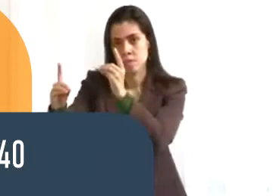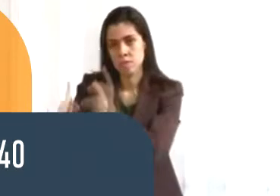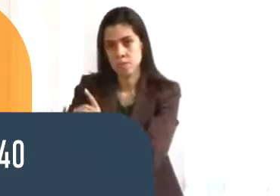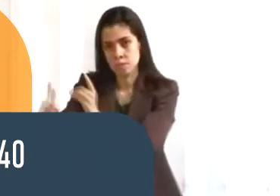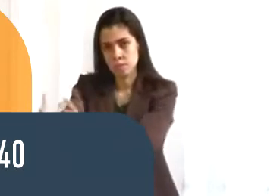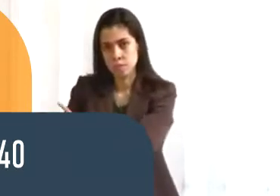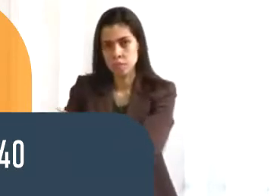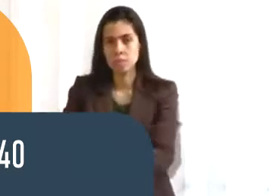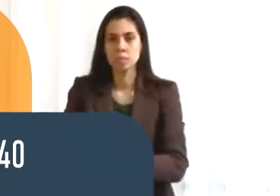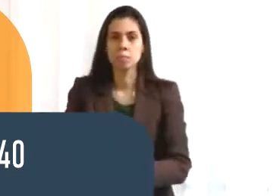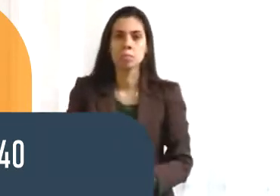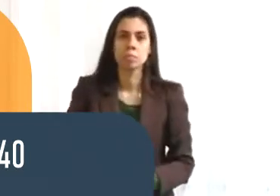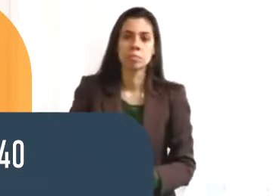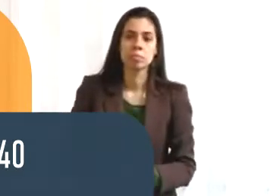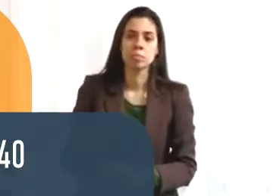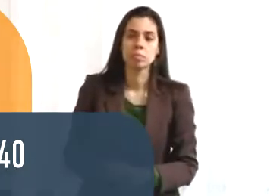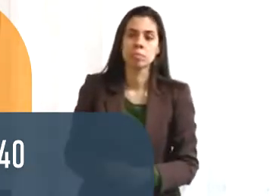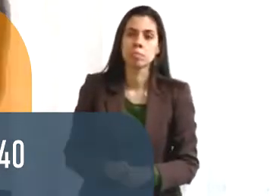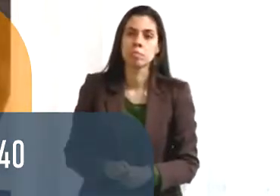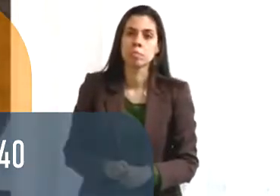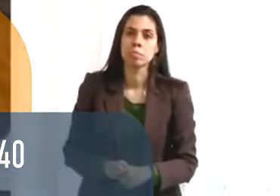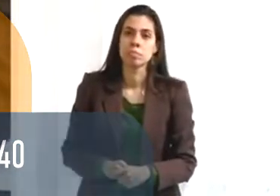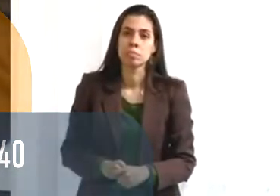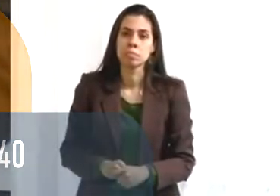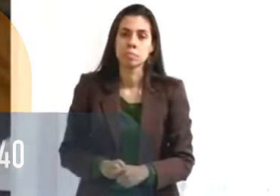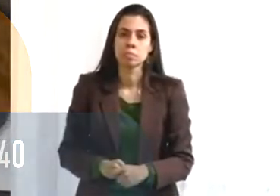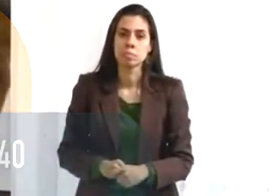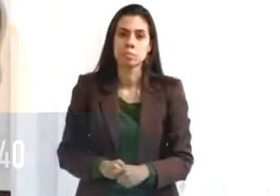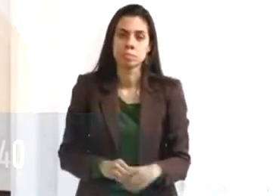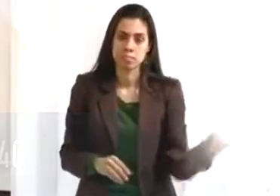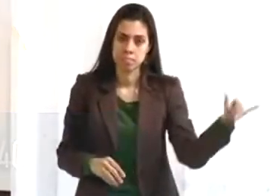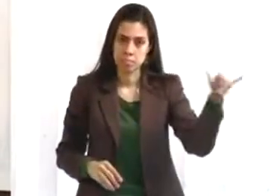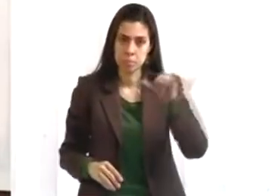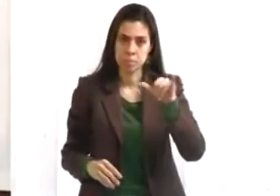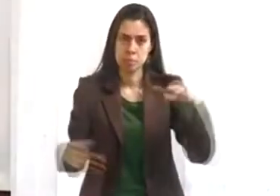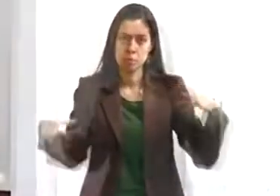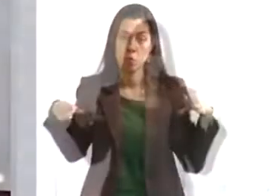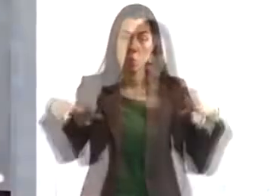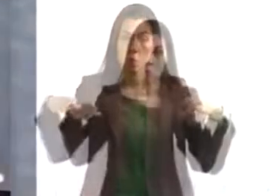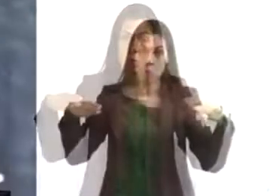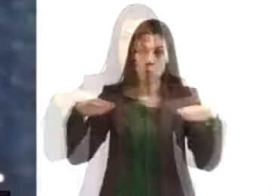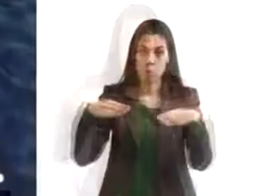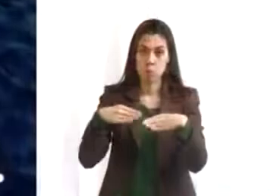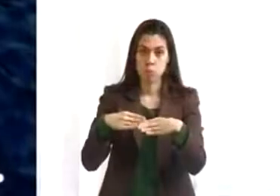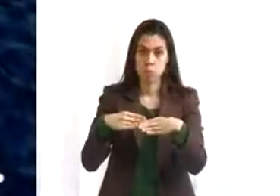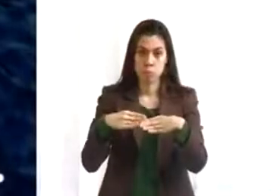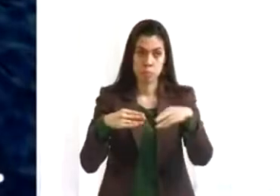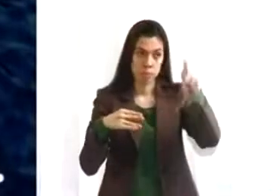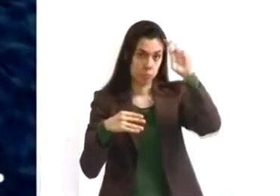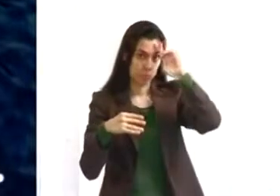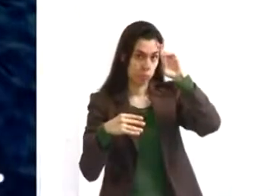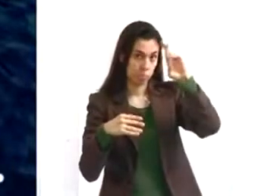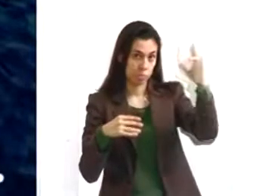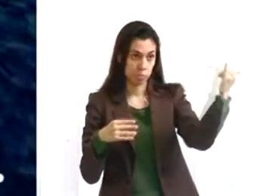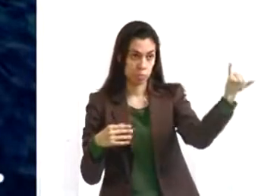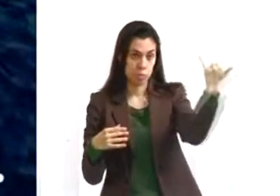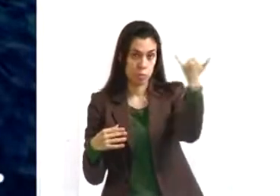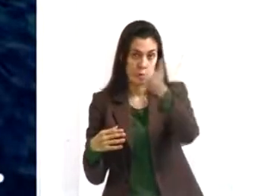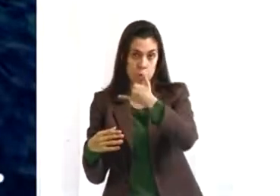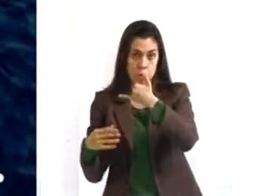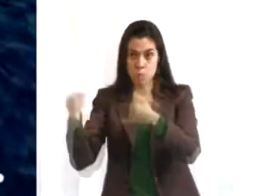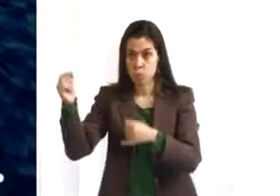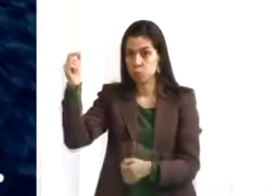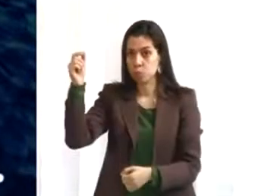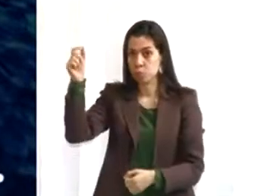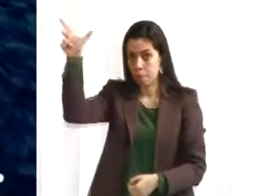faça discípulos. Um anjo do Senhor falou a Filipe, dizendo: dispõe-te e vai para